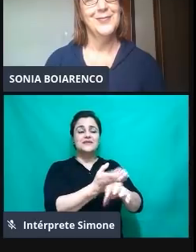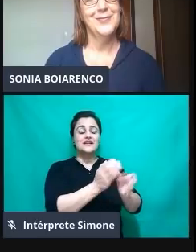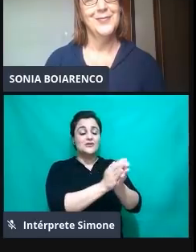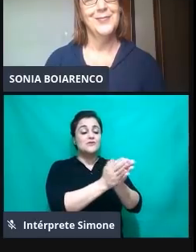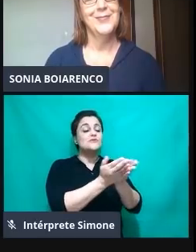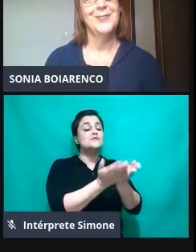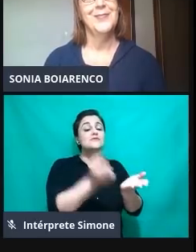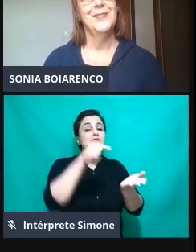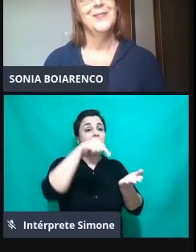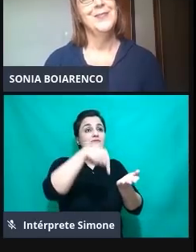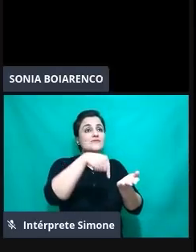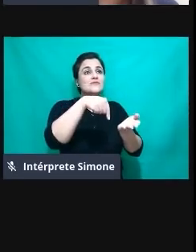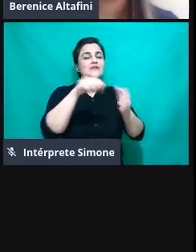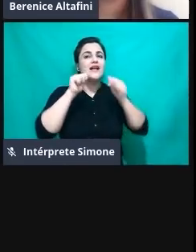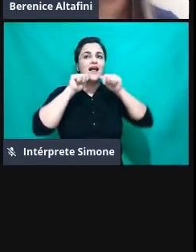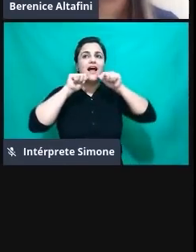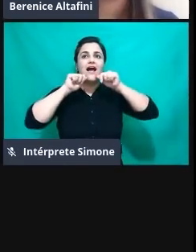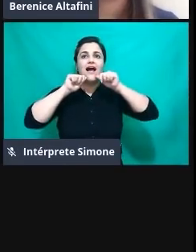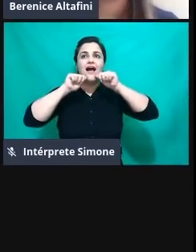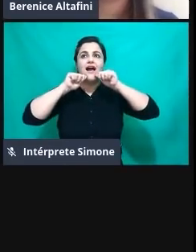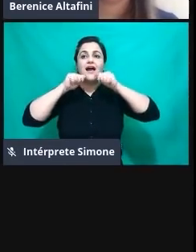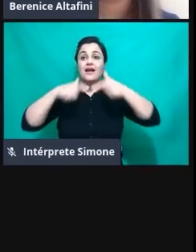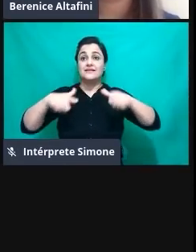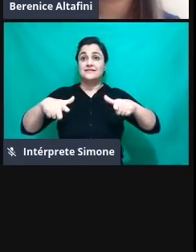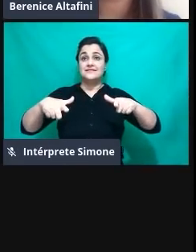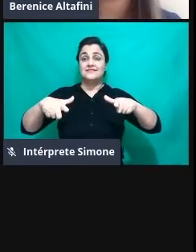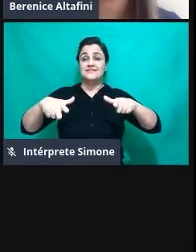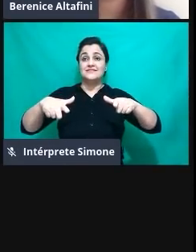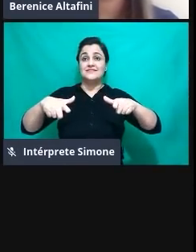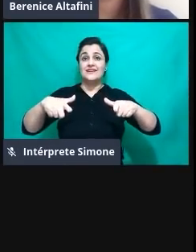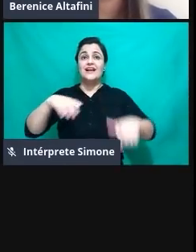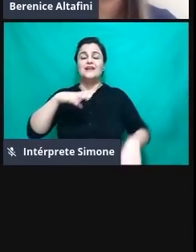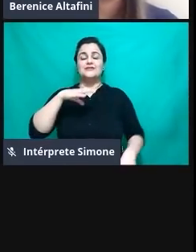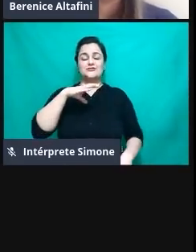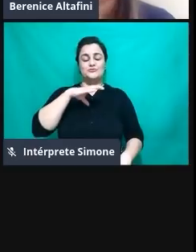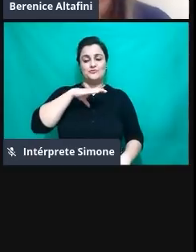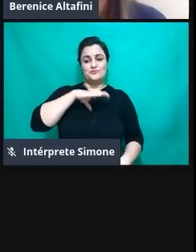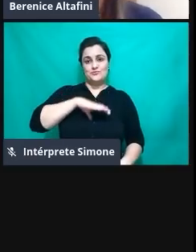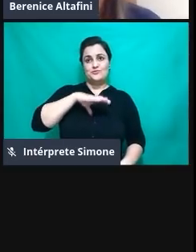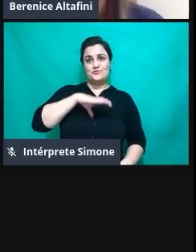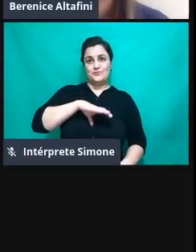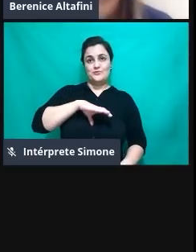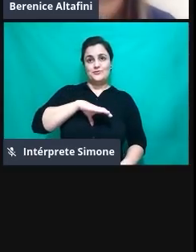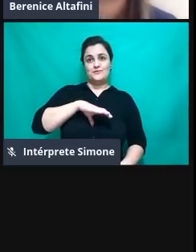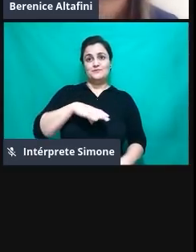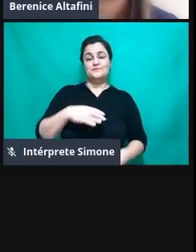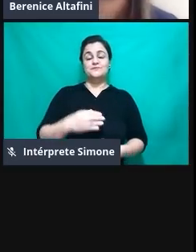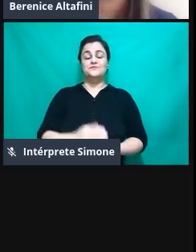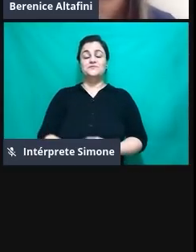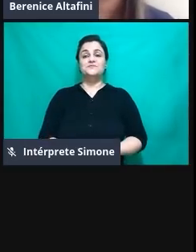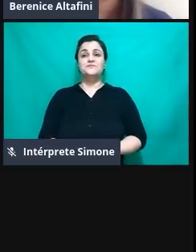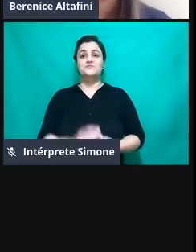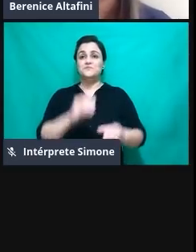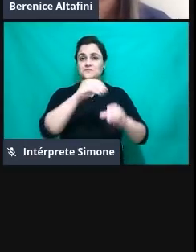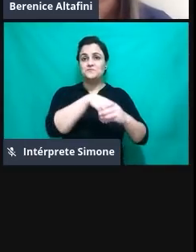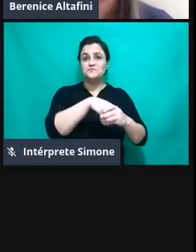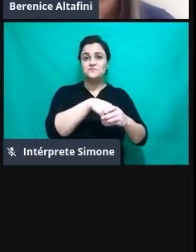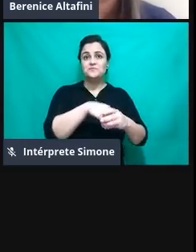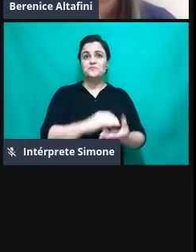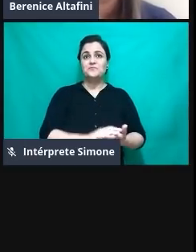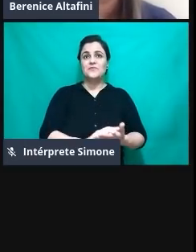né? Dentro do caderno de linguagens, né, nós temos aí a língua portuguesa, assim como outros componentes